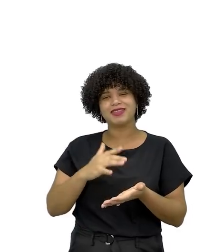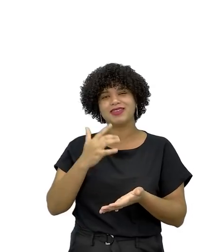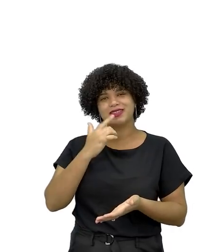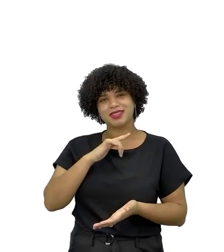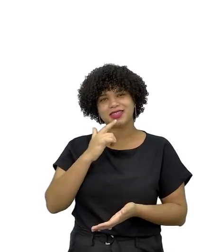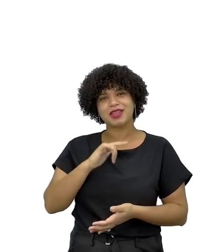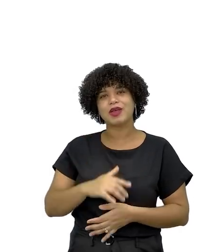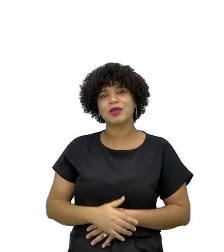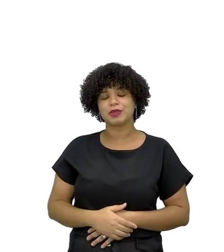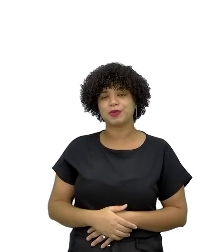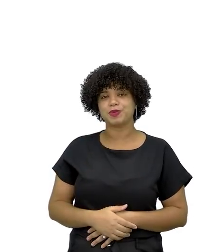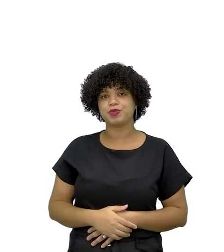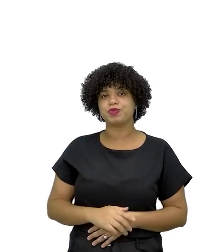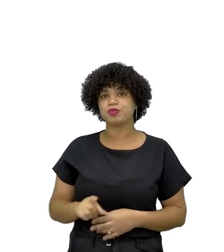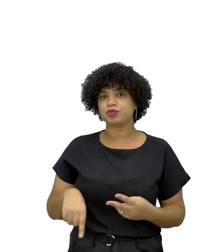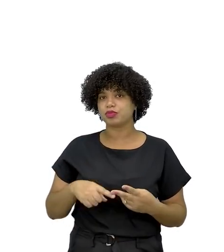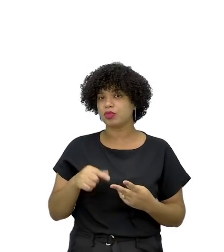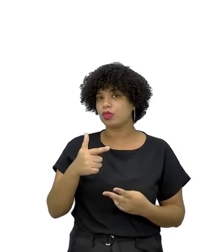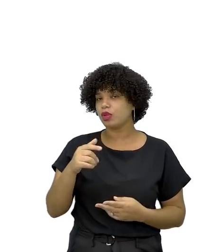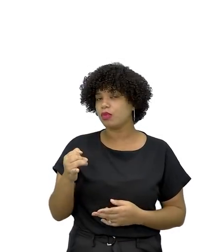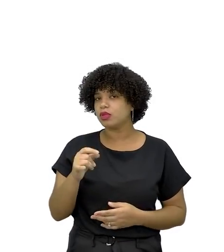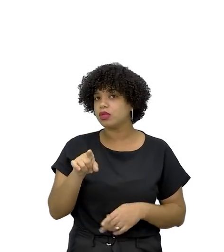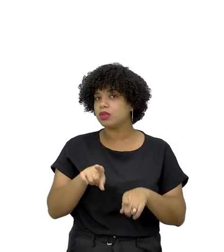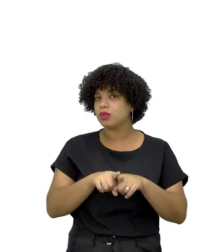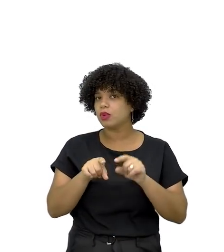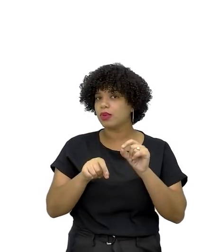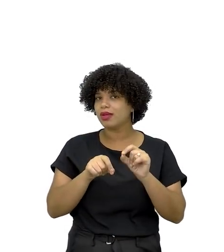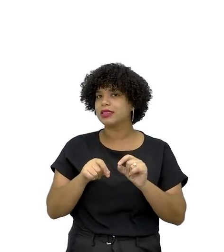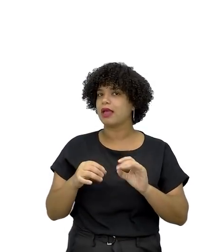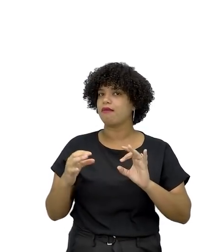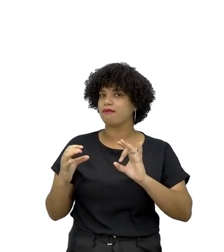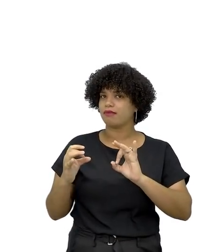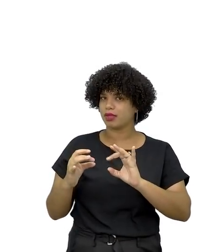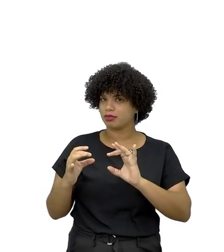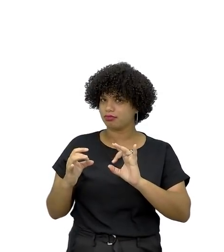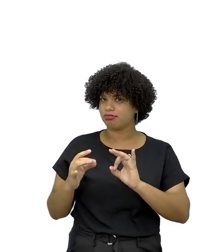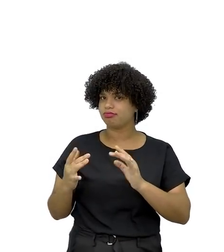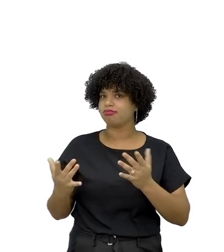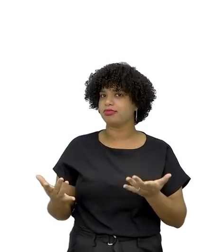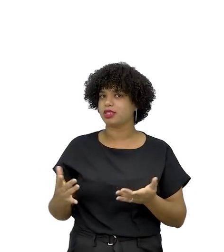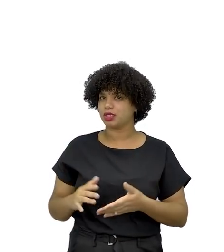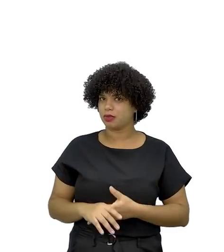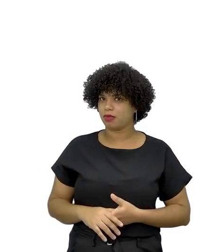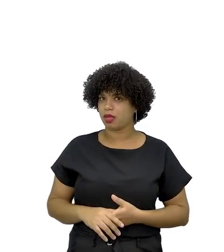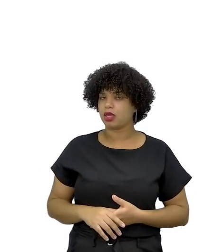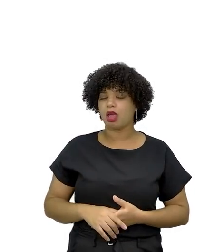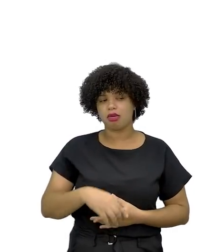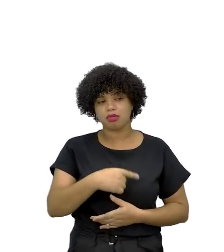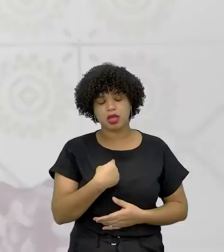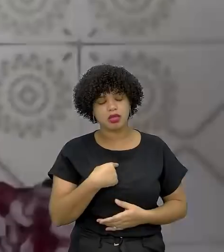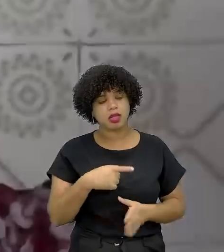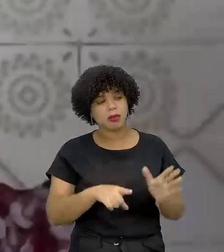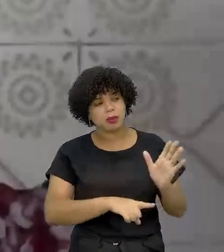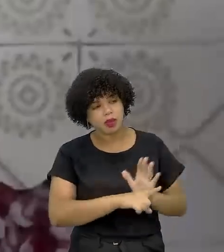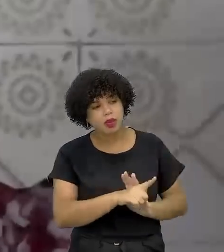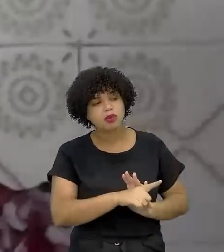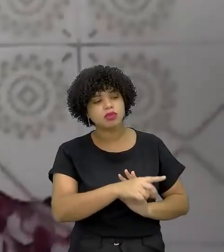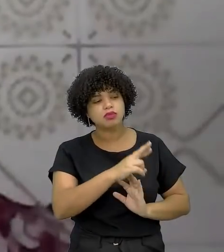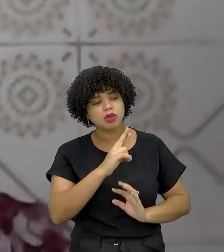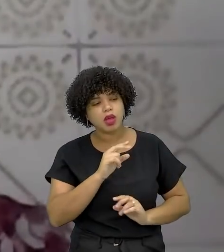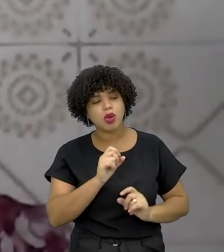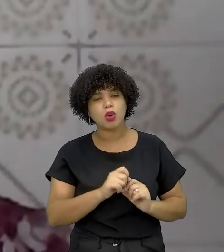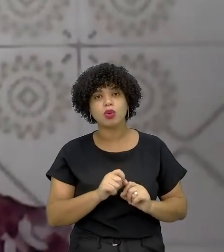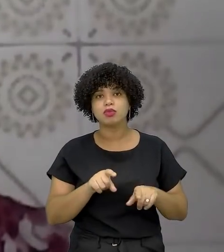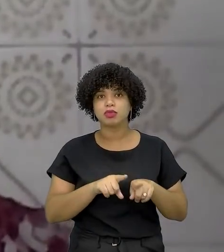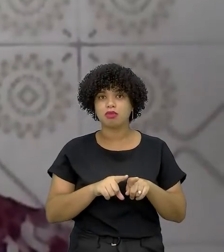receber os feedbacks, né? A gente precisa preparar feedbacks para os estudantes e levar para eles, né, dar sempre um retorno daquilo